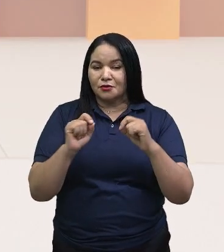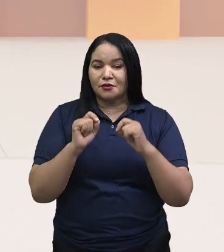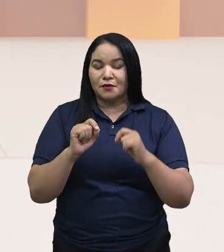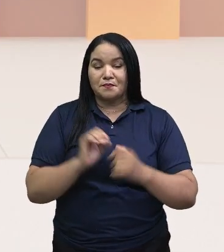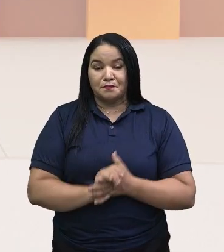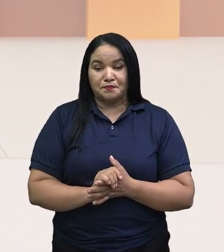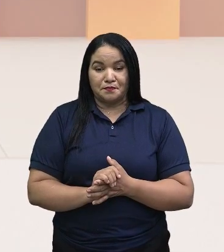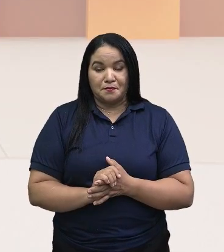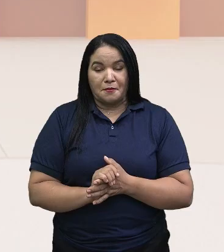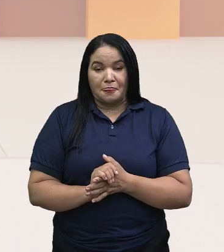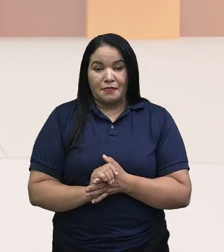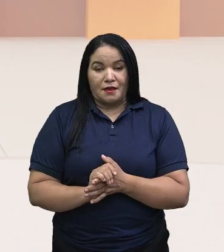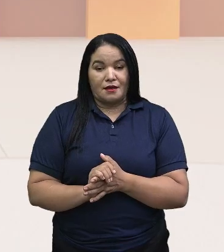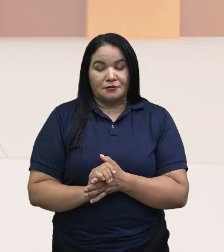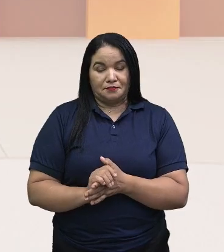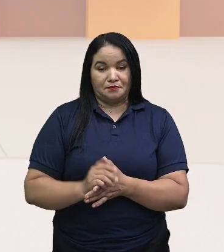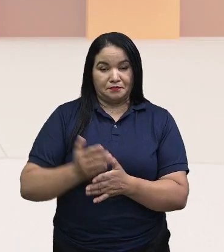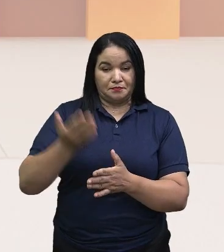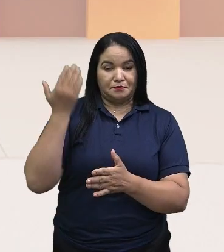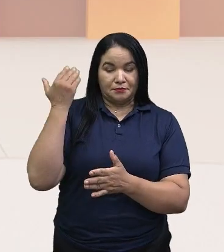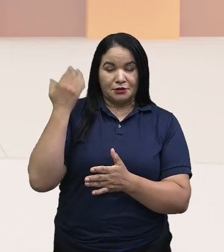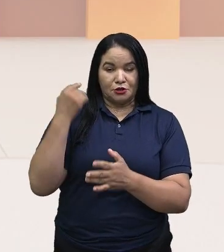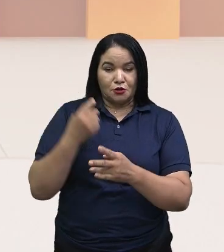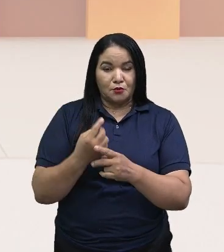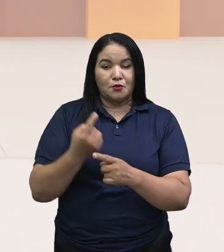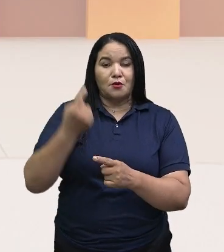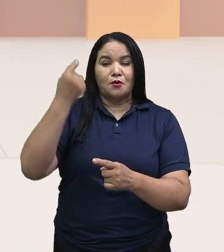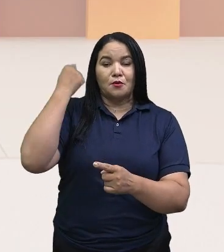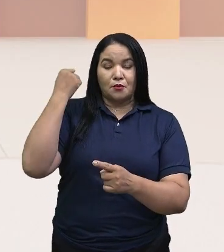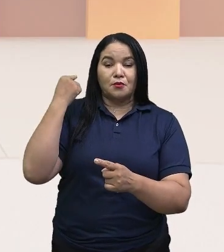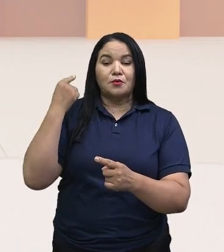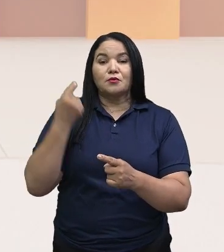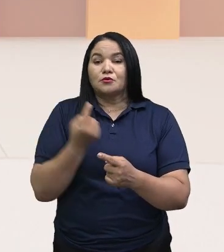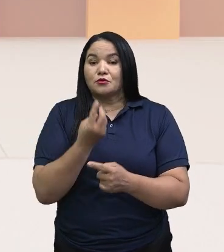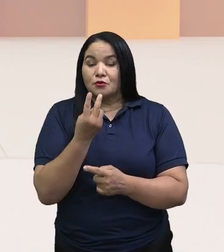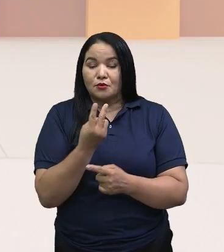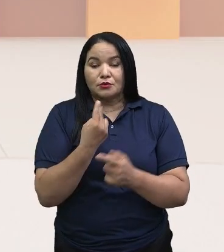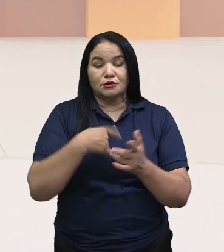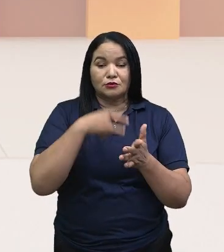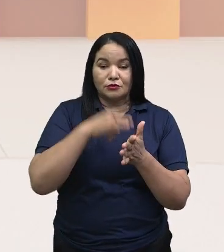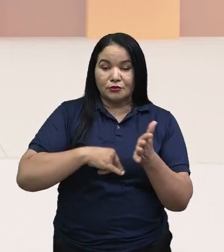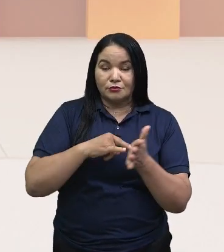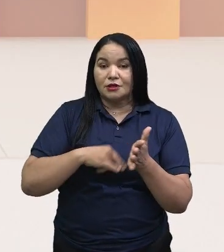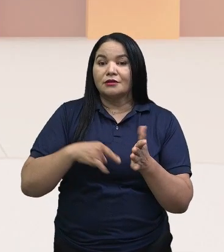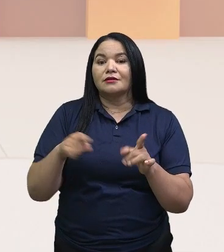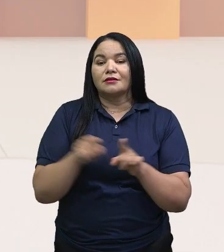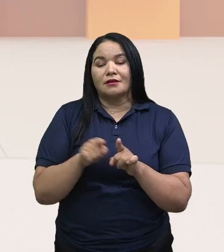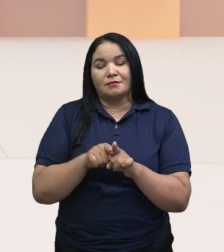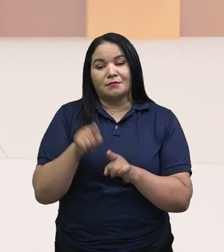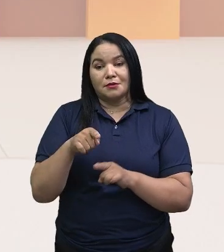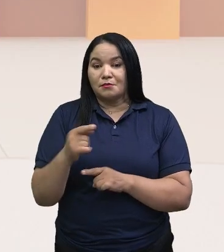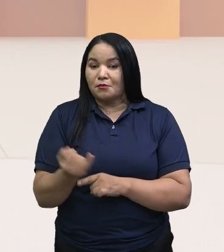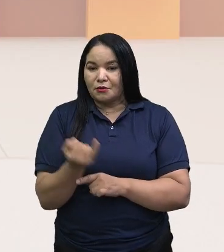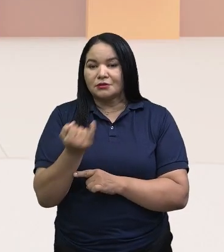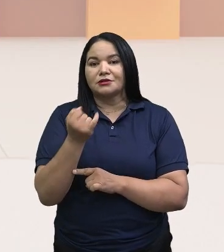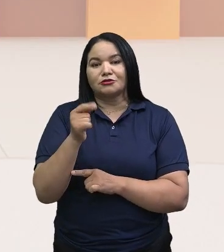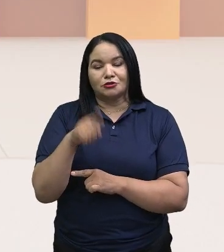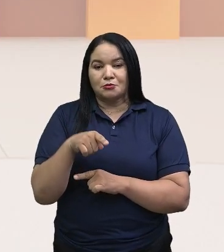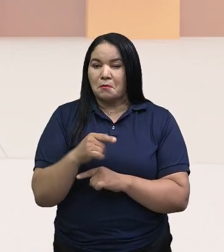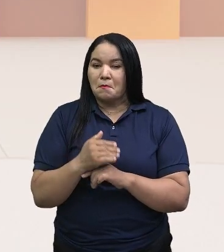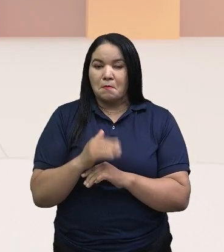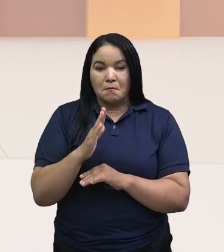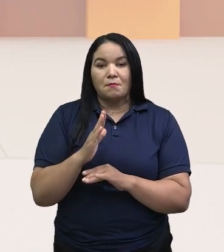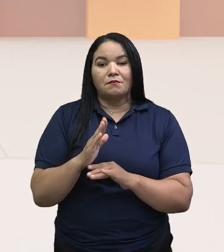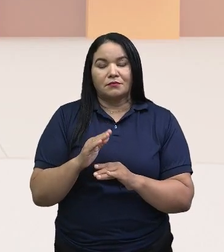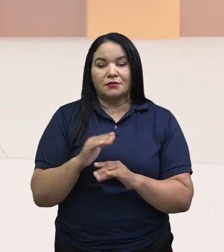mais para o passado, para outros dois documentos que são muito importantes dentro da história